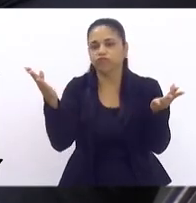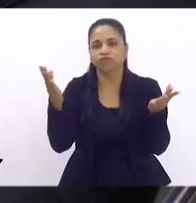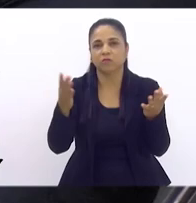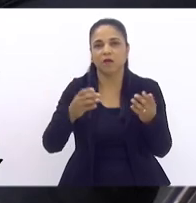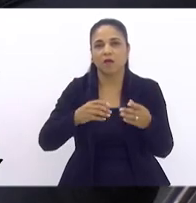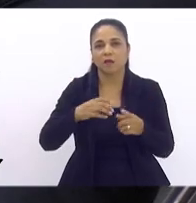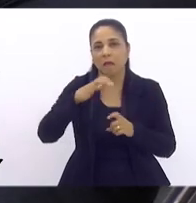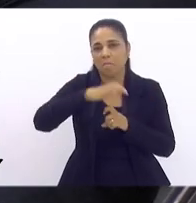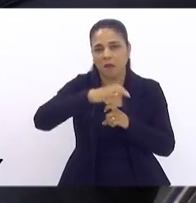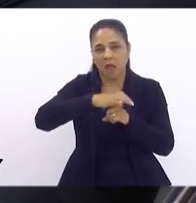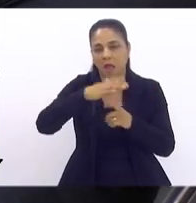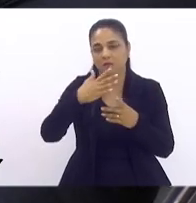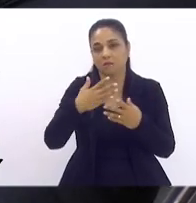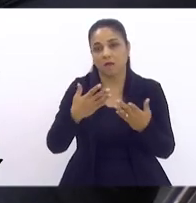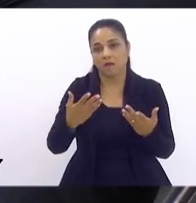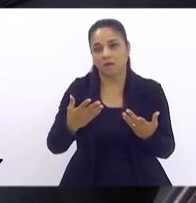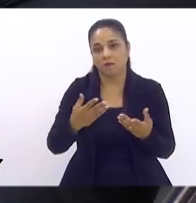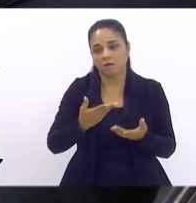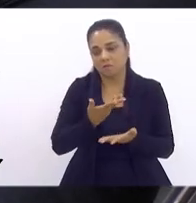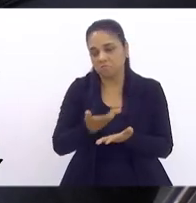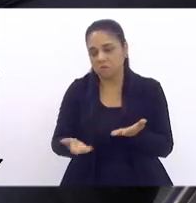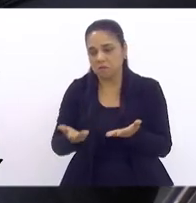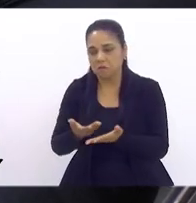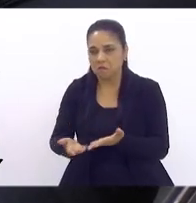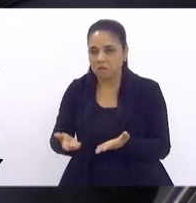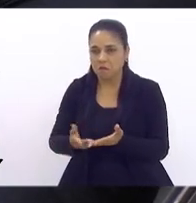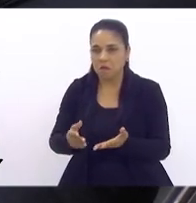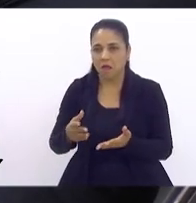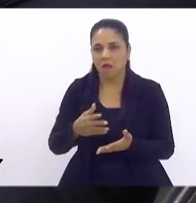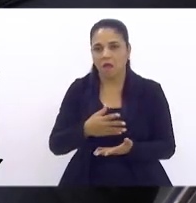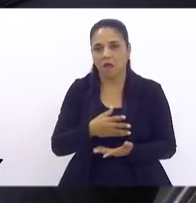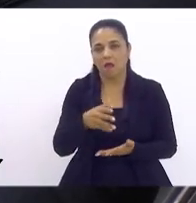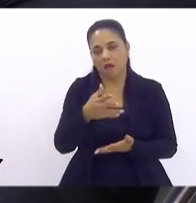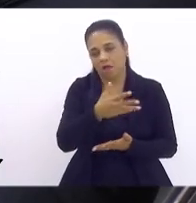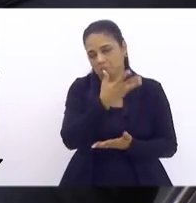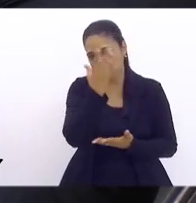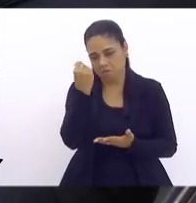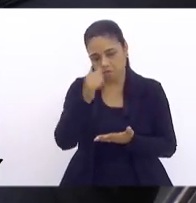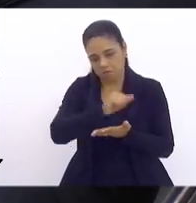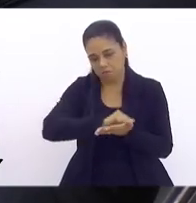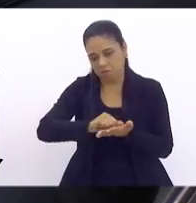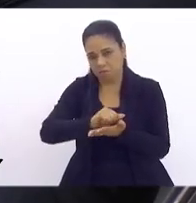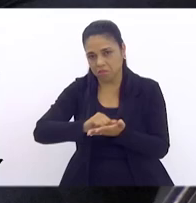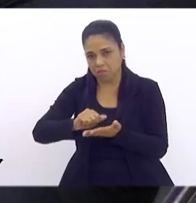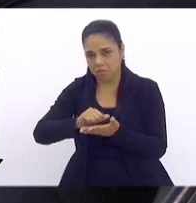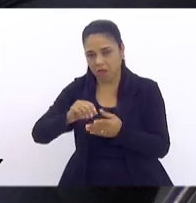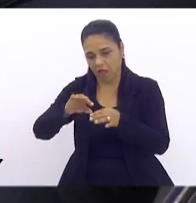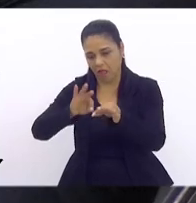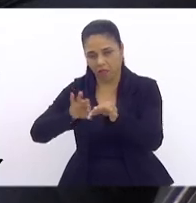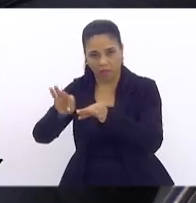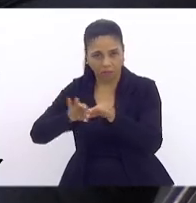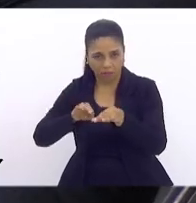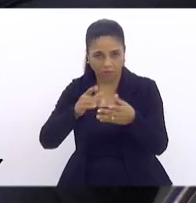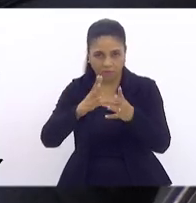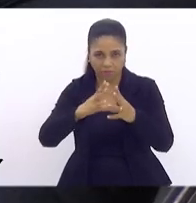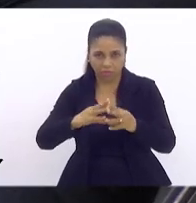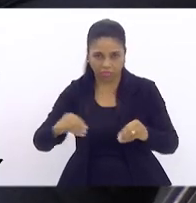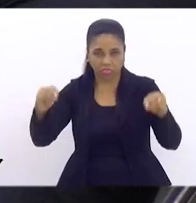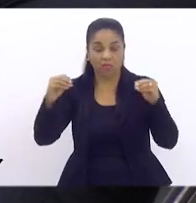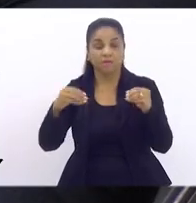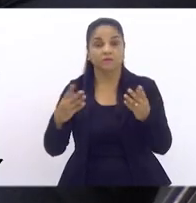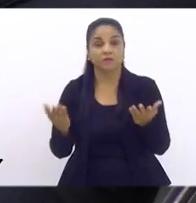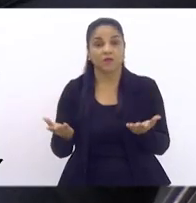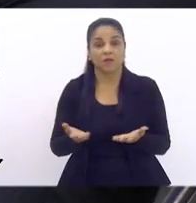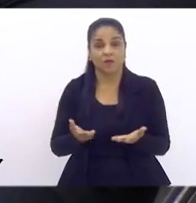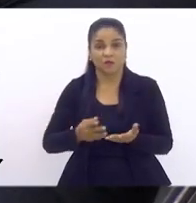praça pública mas aquilo ali ia se perdendo no tempo e apagando e esse rasgando se deteriorando as imagens ainda que a gente